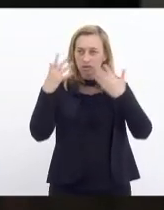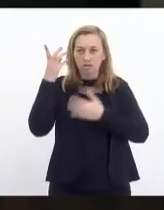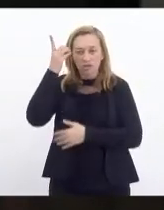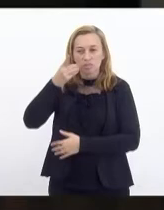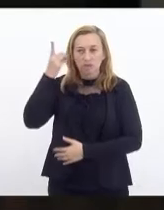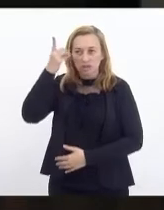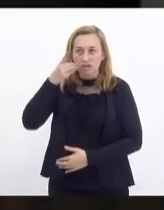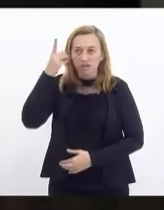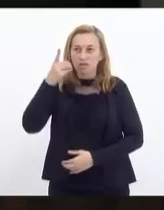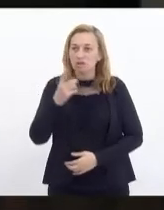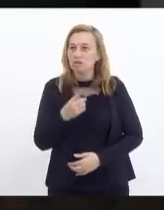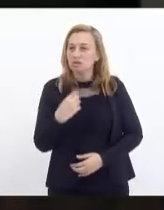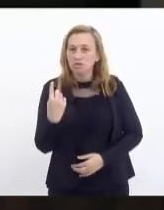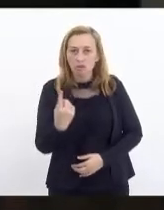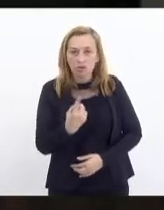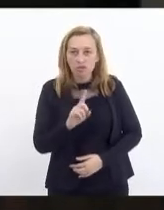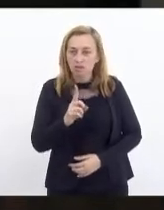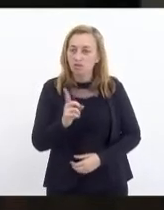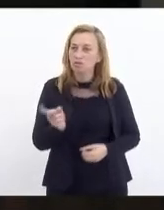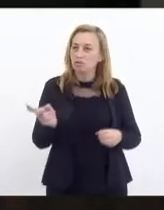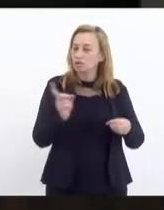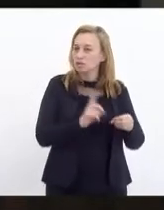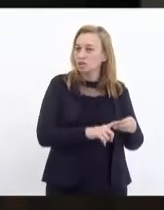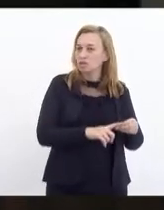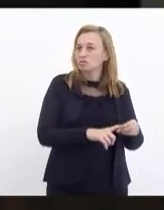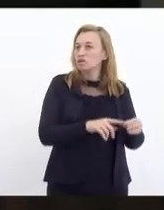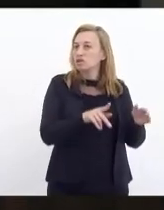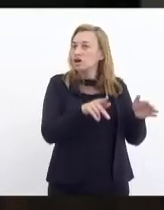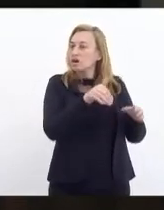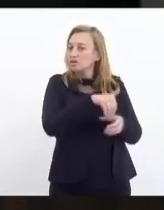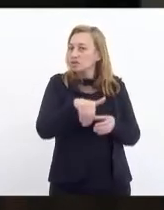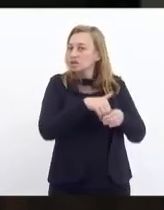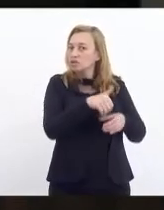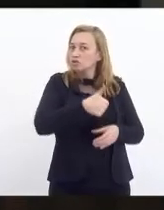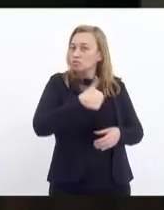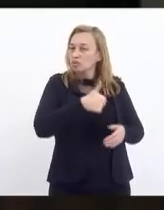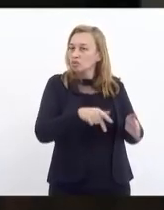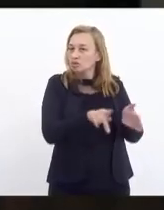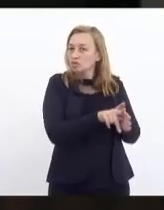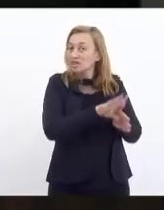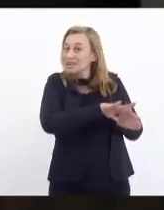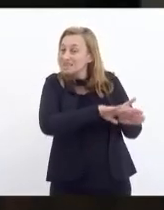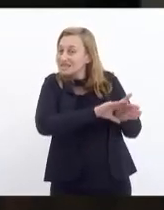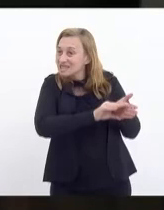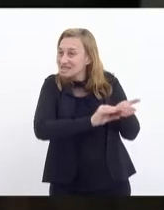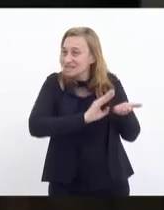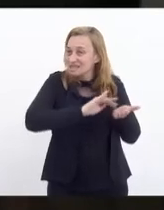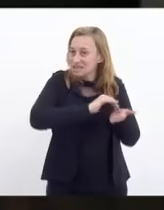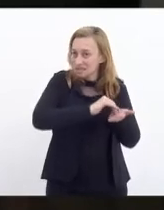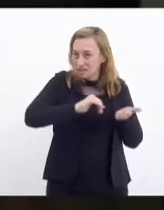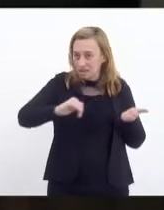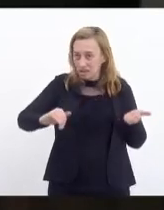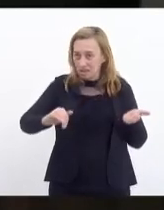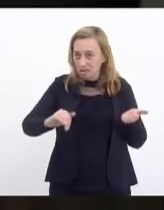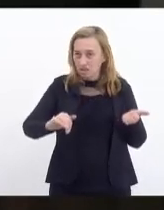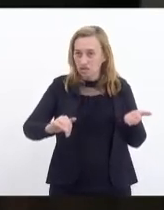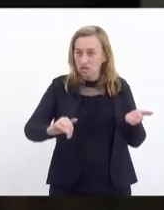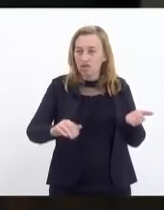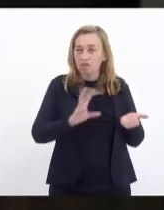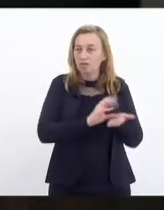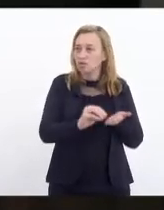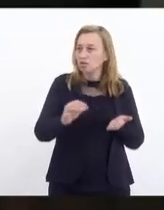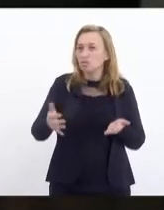parlamentares que nós não retomamos a votação do primeiro projeto. Então, ele sai de pauta, eu estou tentando falar aqui, não